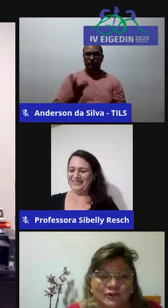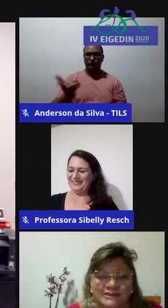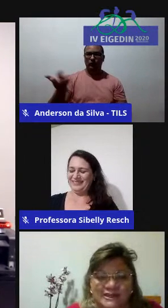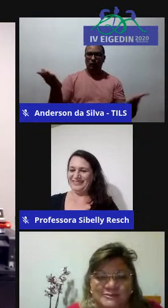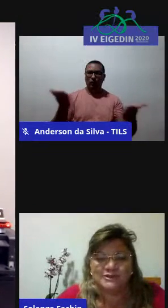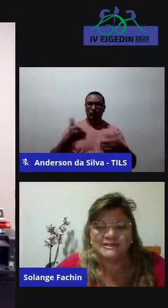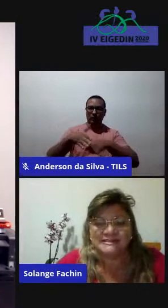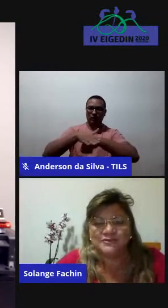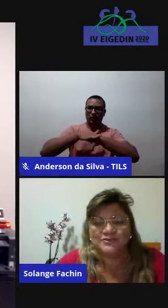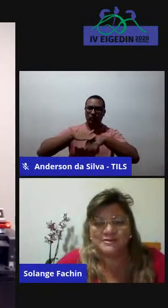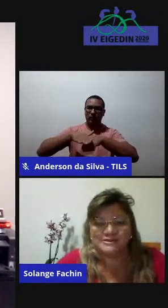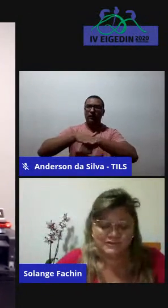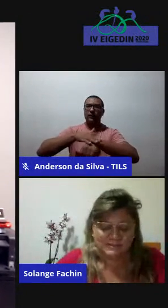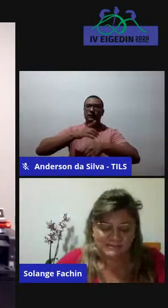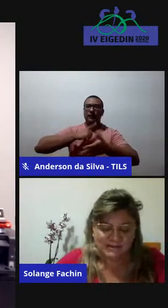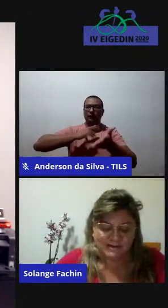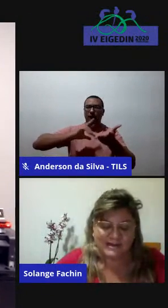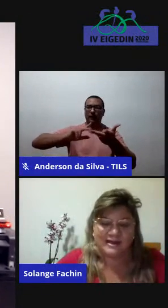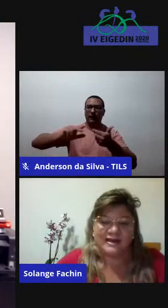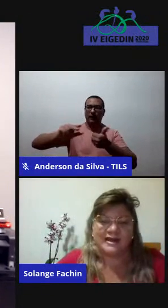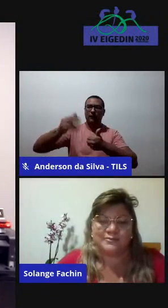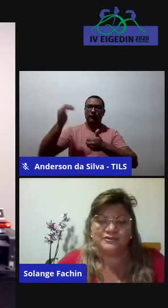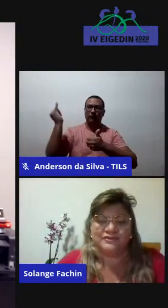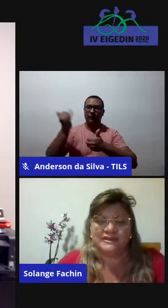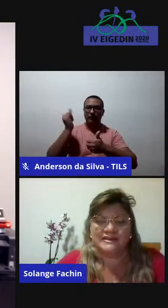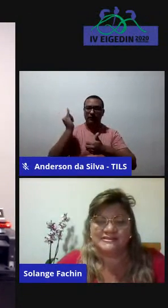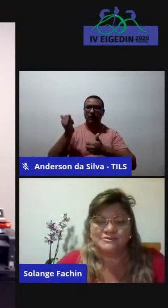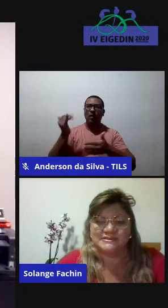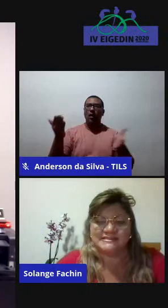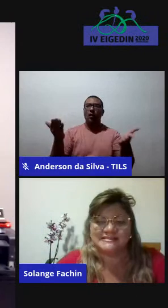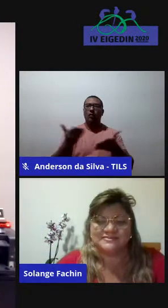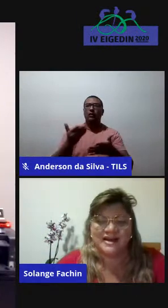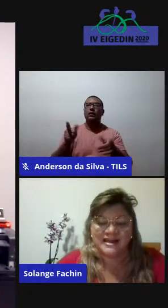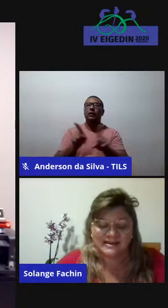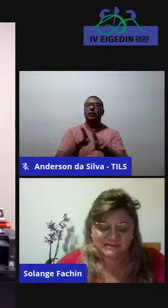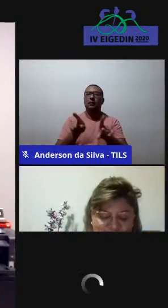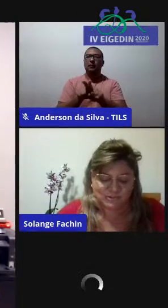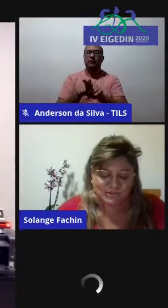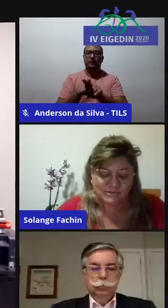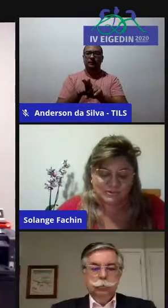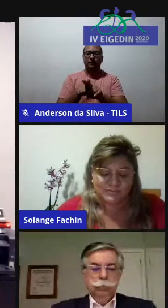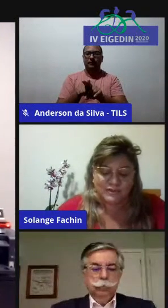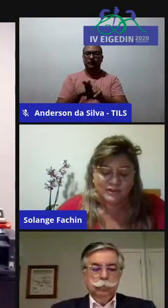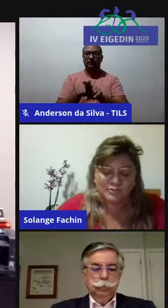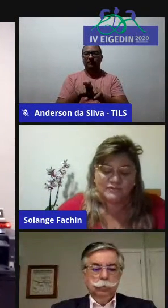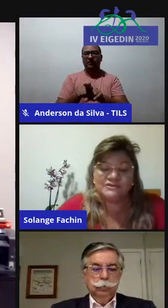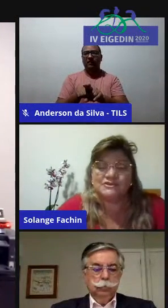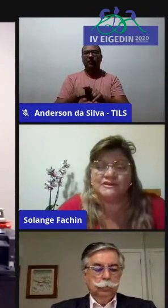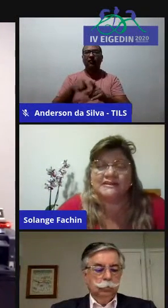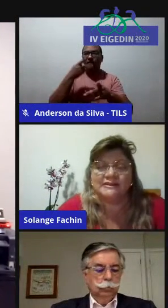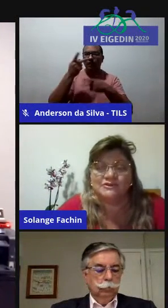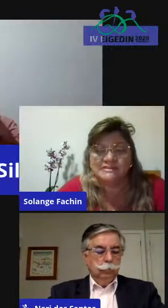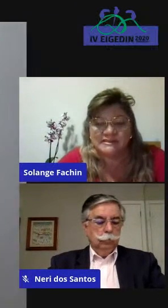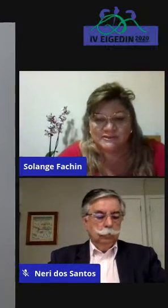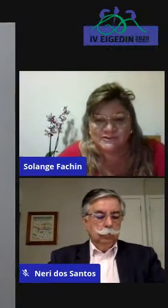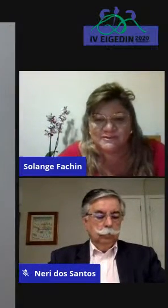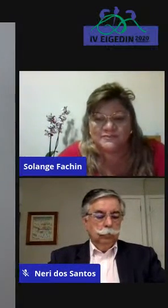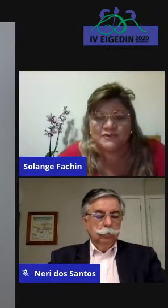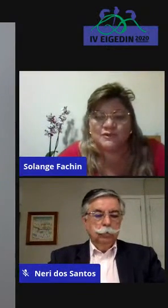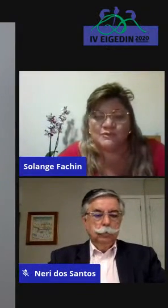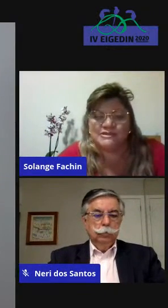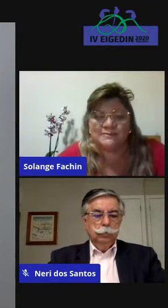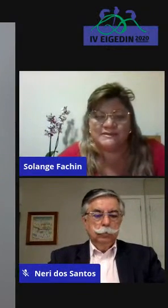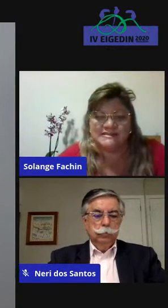muitas informações, nós convidamos agora a proferir as suas falas conosco, professor Nery dos